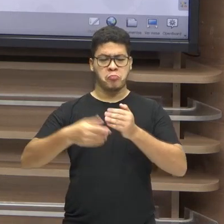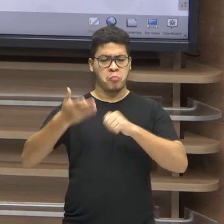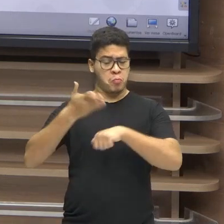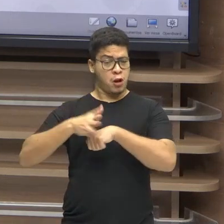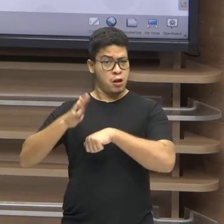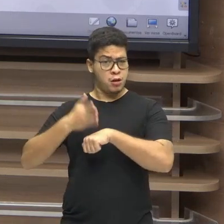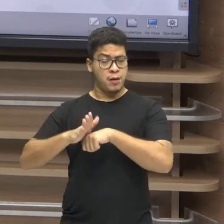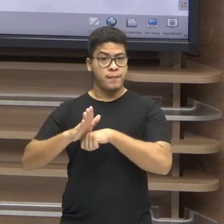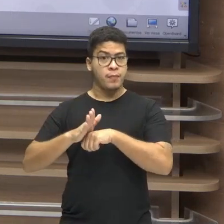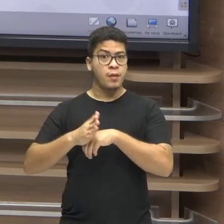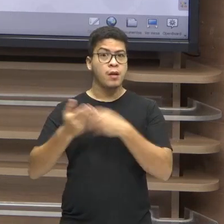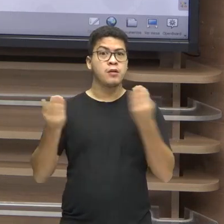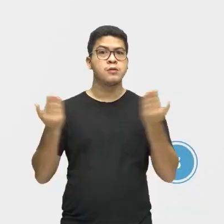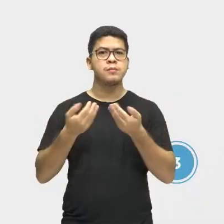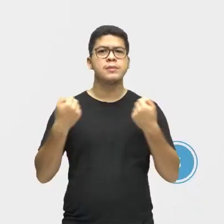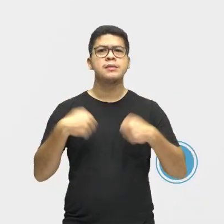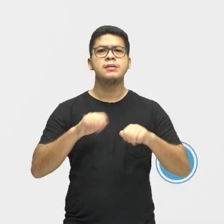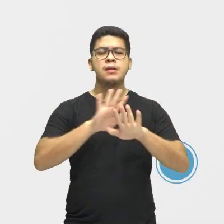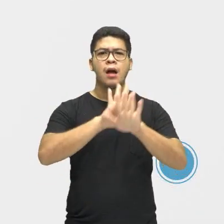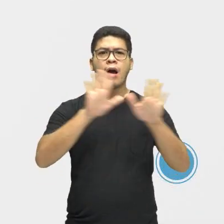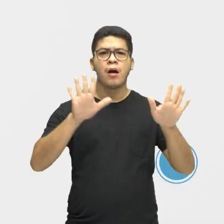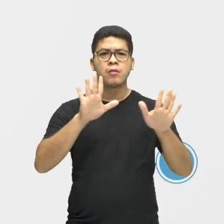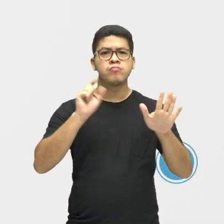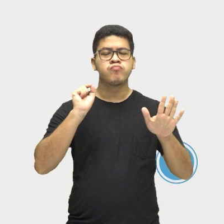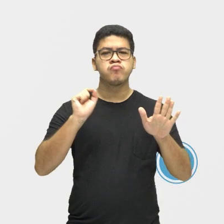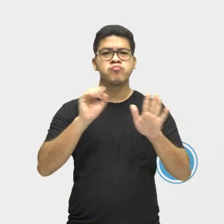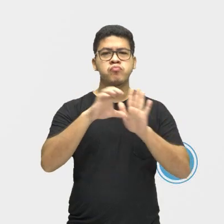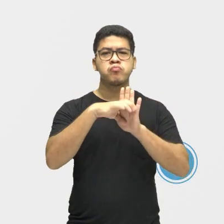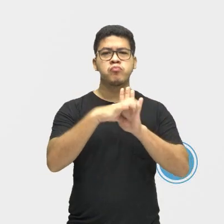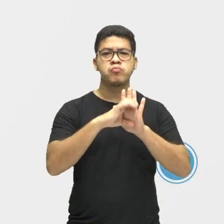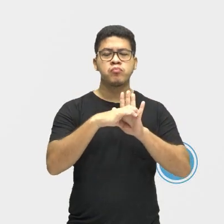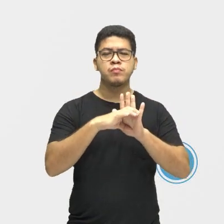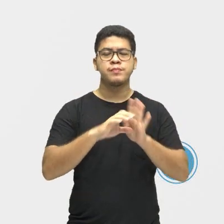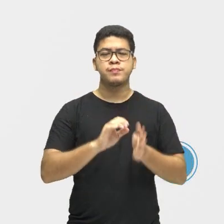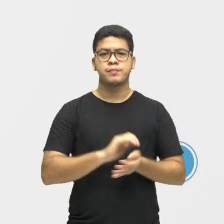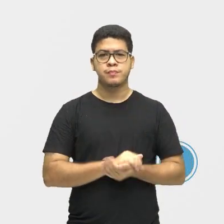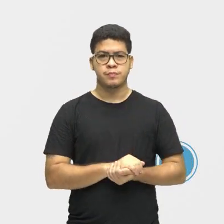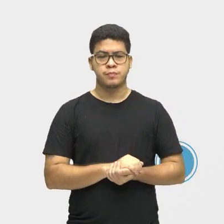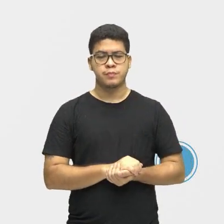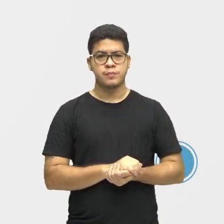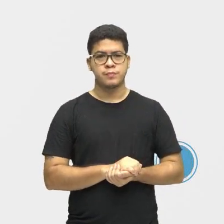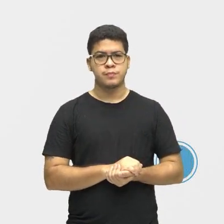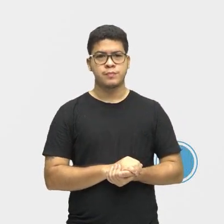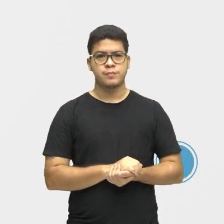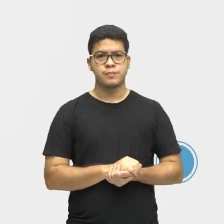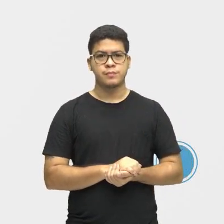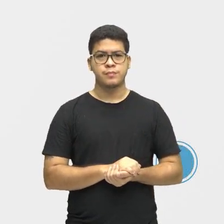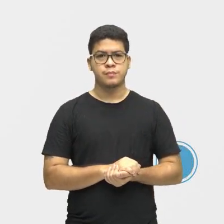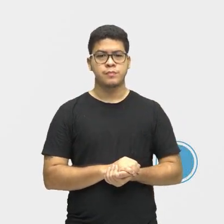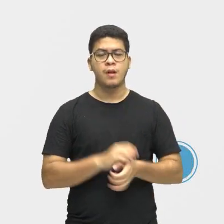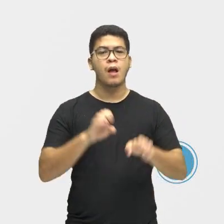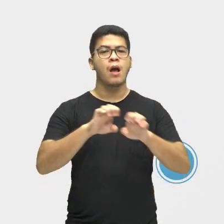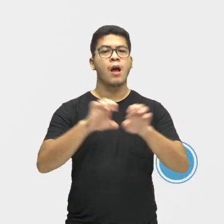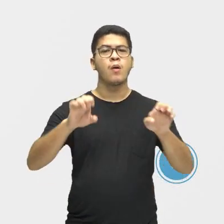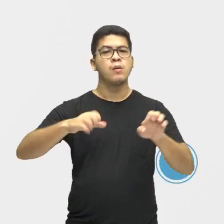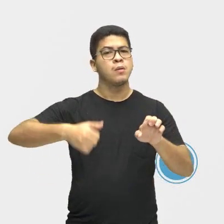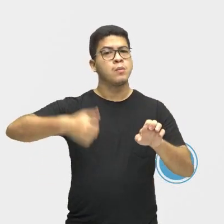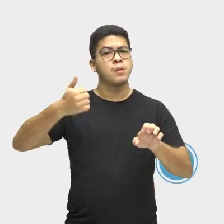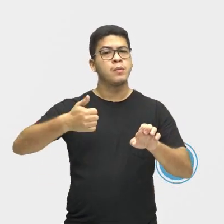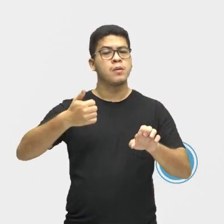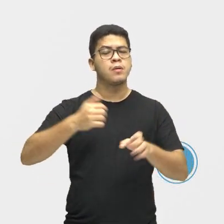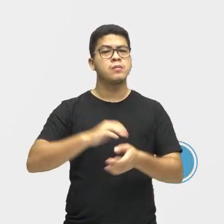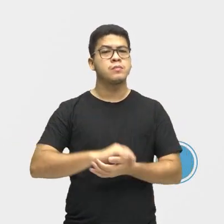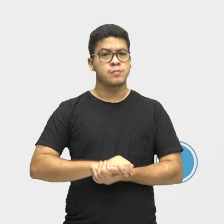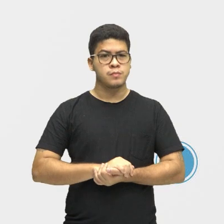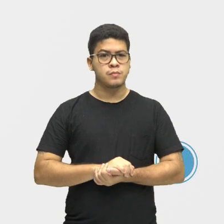uma equação de primeiro grau. Dá uma olhada na definição, onde nós temos aí equação do primeiro grau. Vamos ver